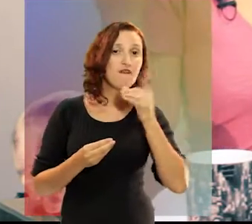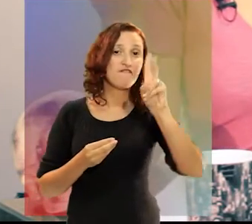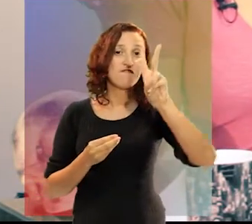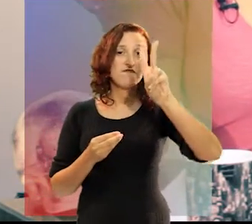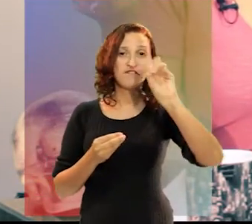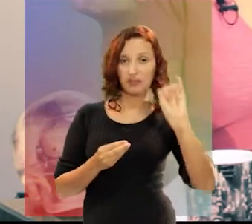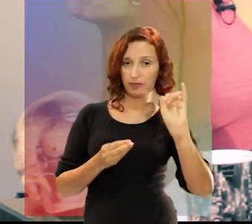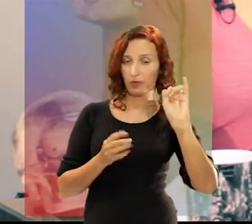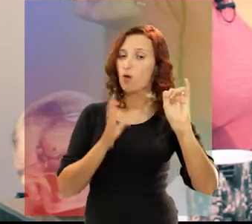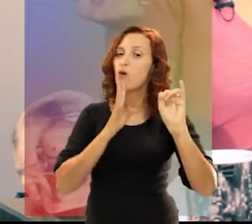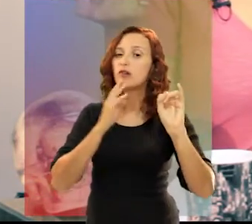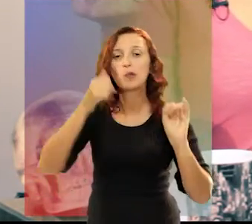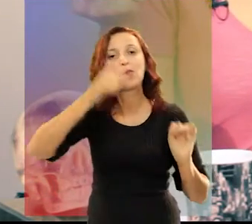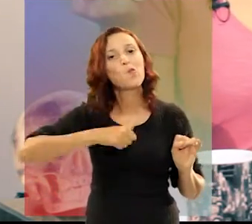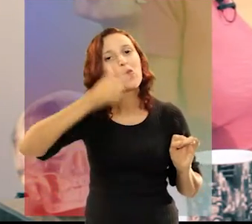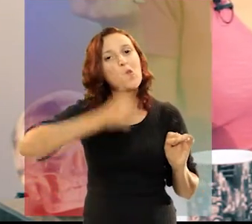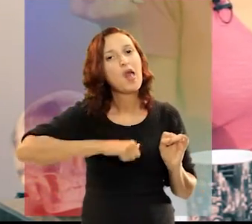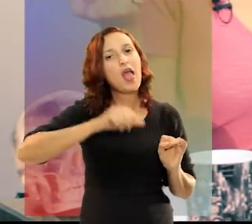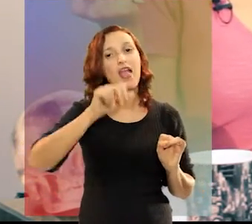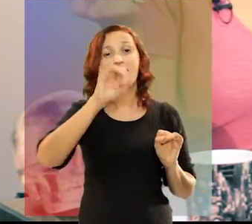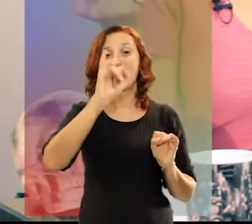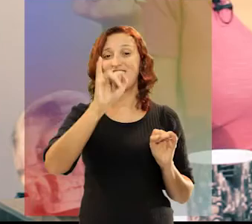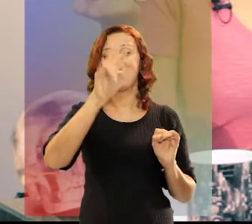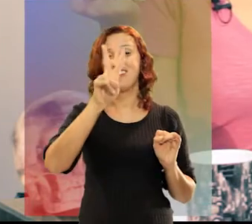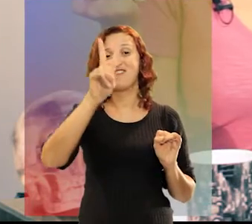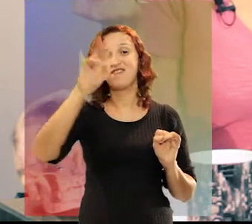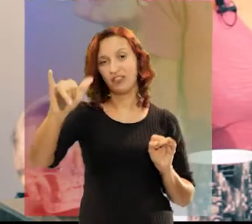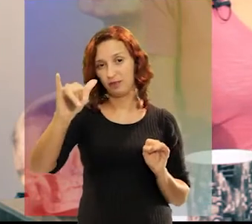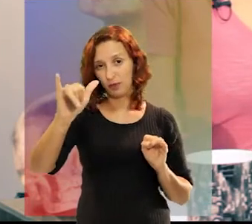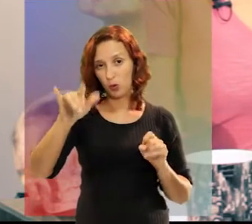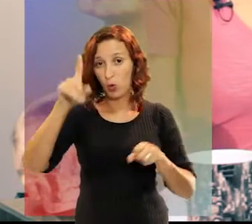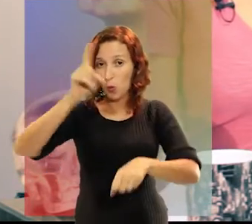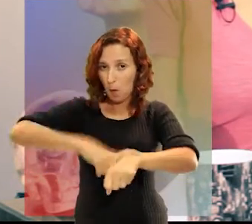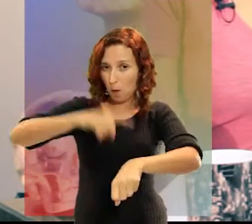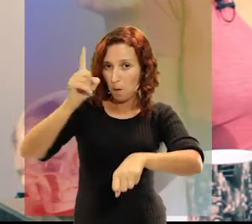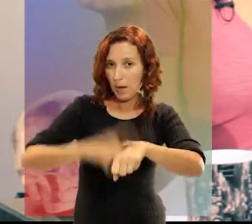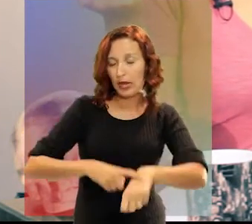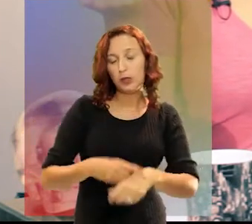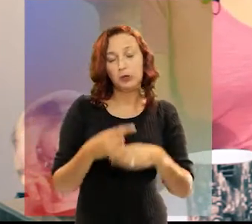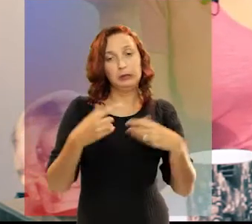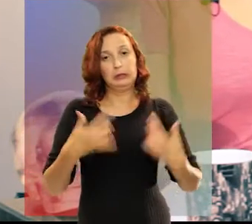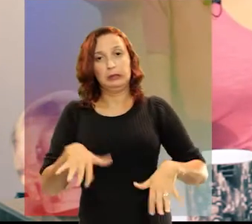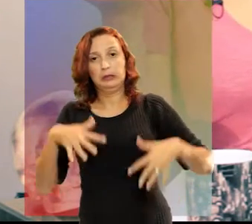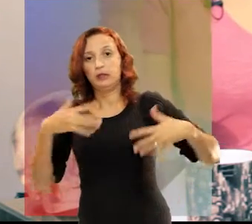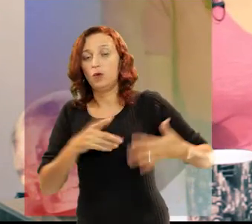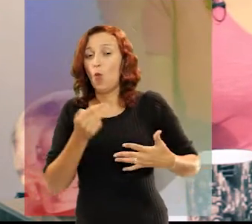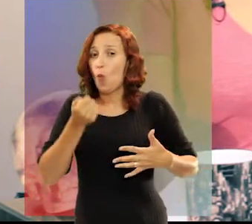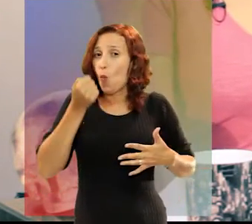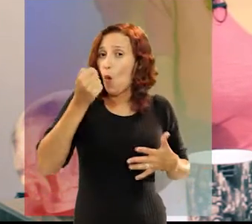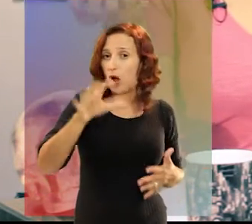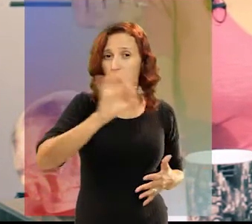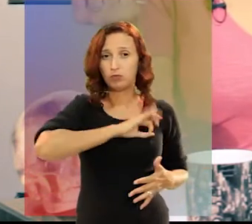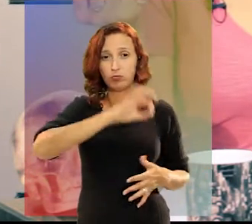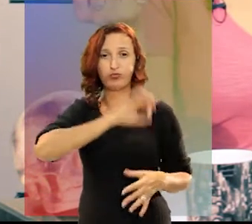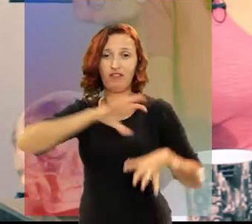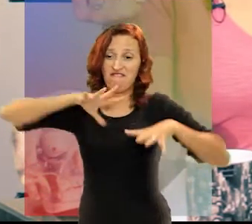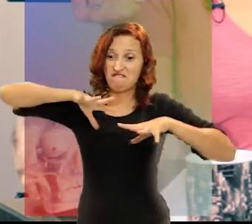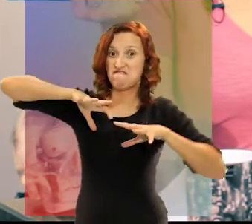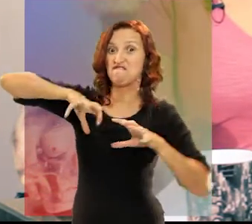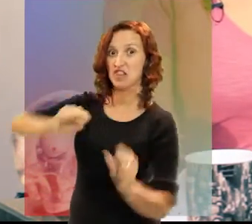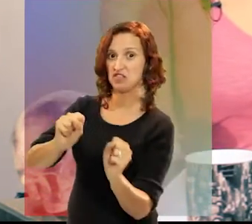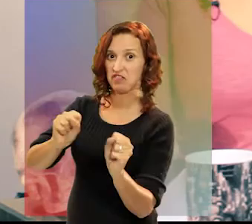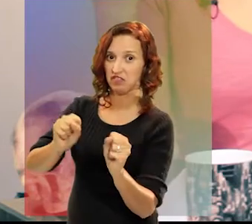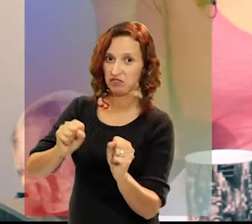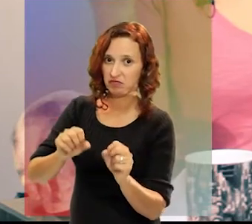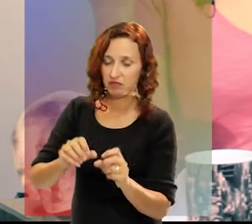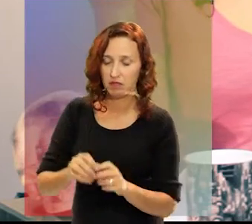a Eve, que é a personagem interpretada pela Natalie Portman, no momento em que ela está para ser violentada pelos